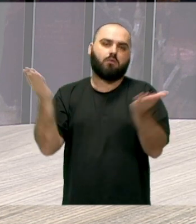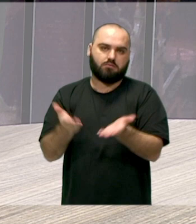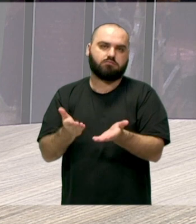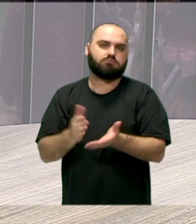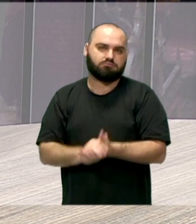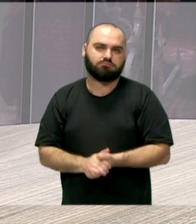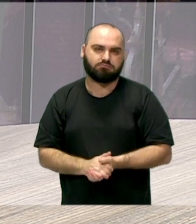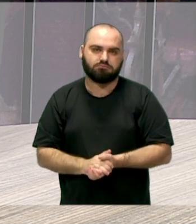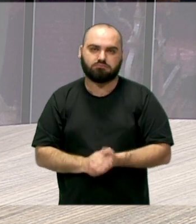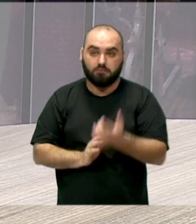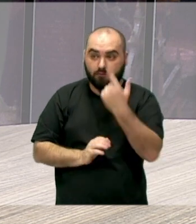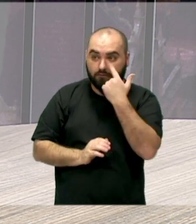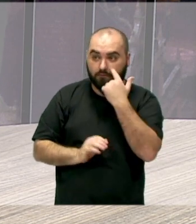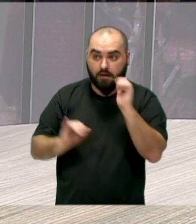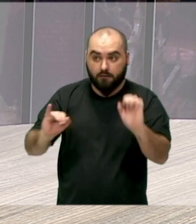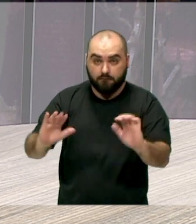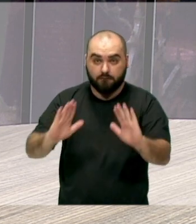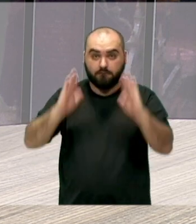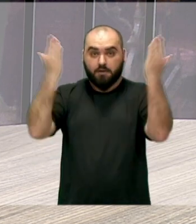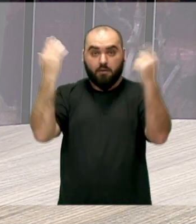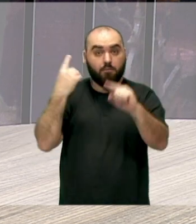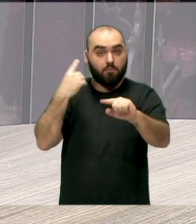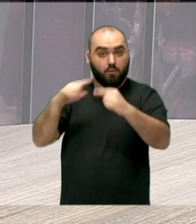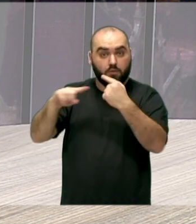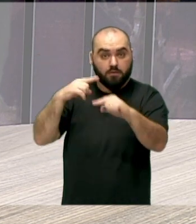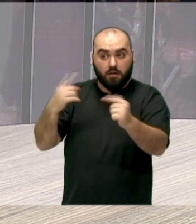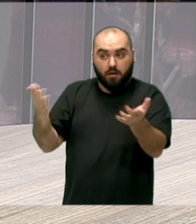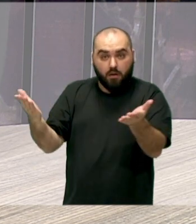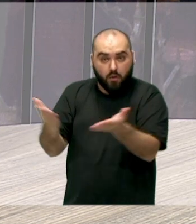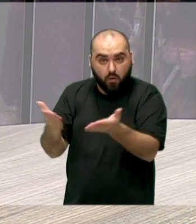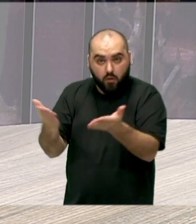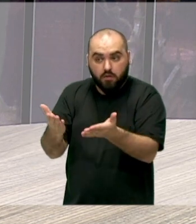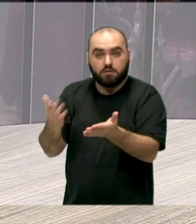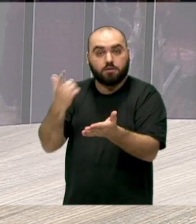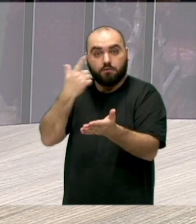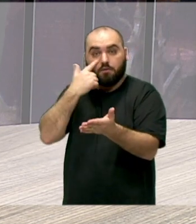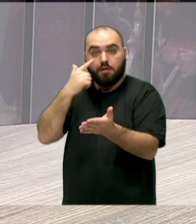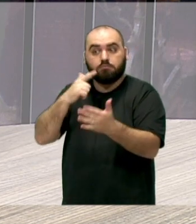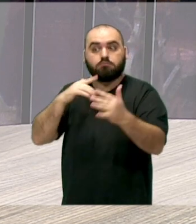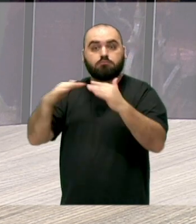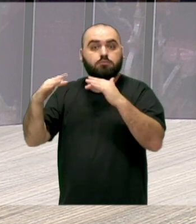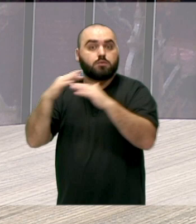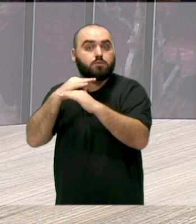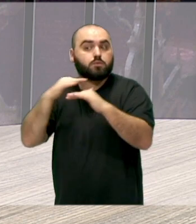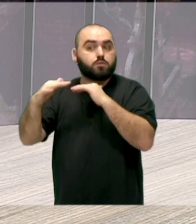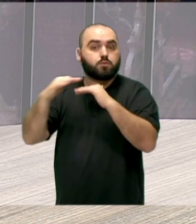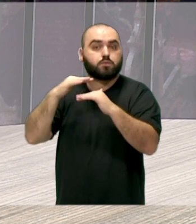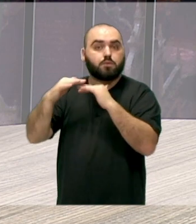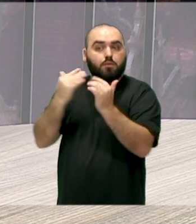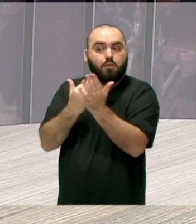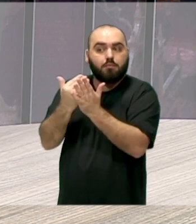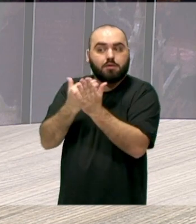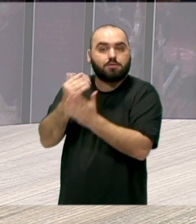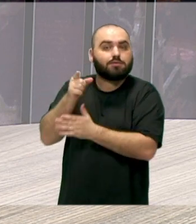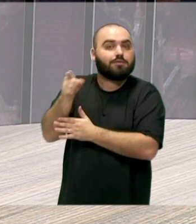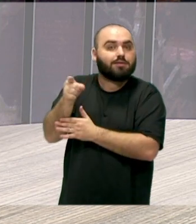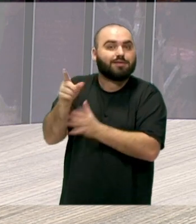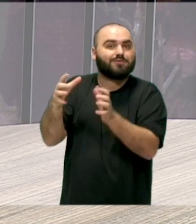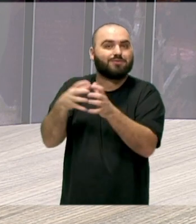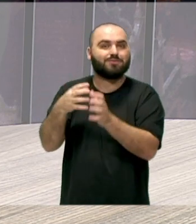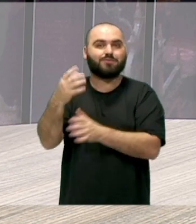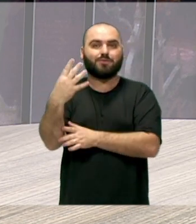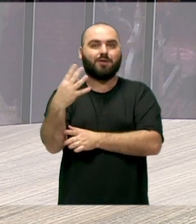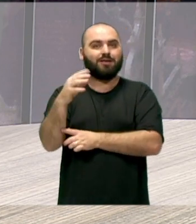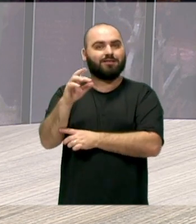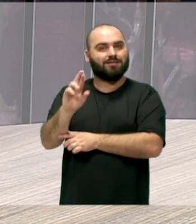do que é hoje o Festival de Música e da importância do movimento que se desdobrou a partir deles, do Quarta